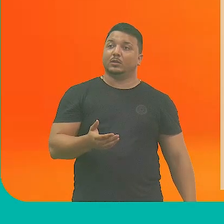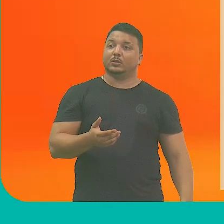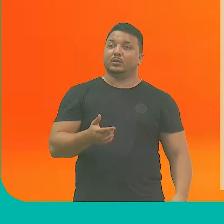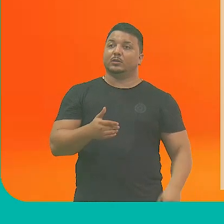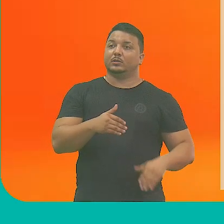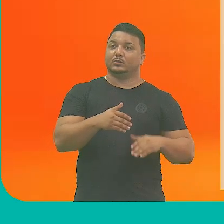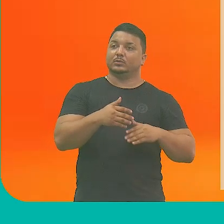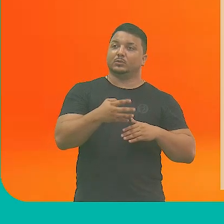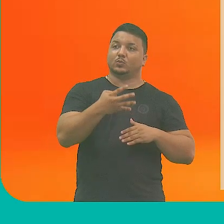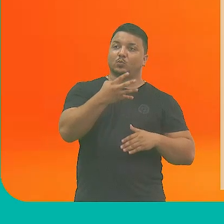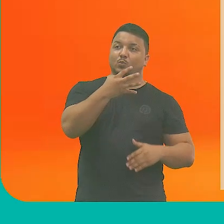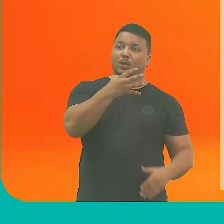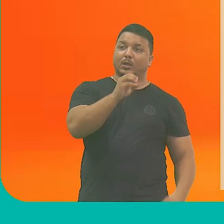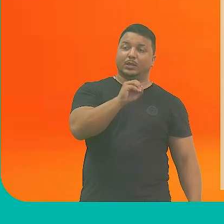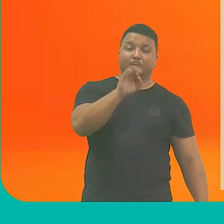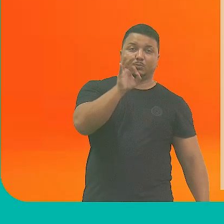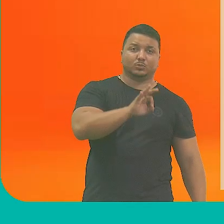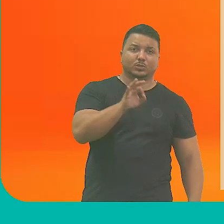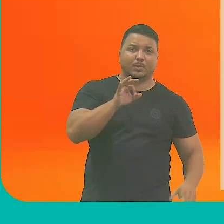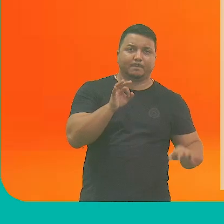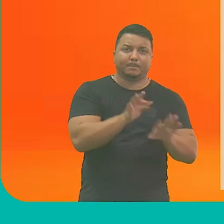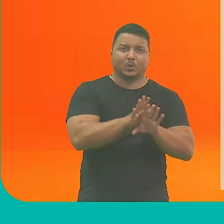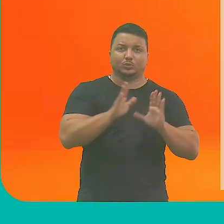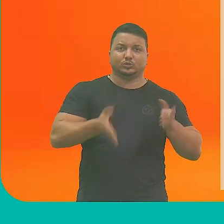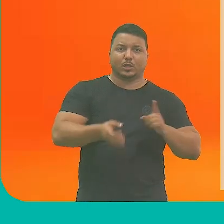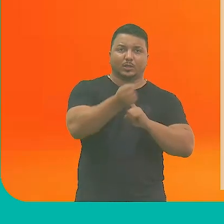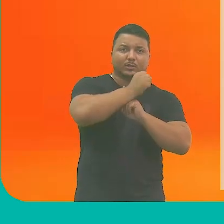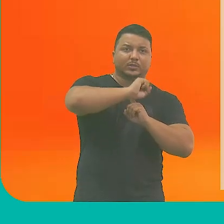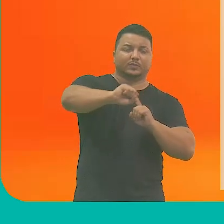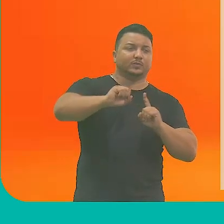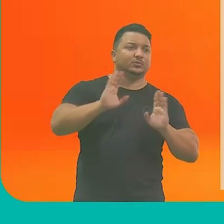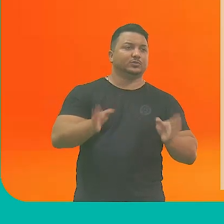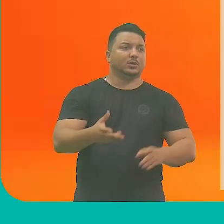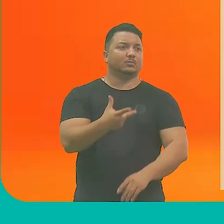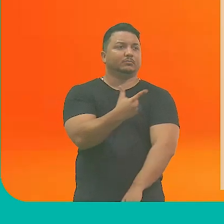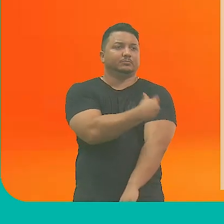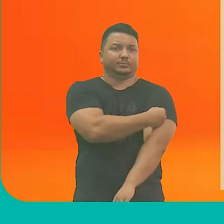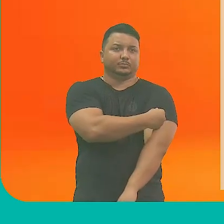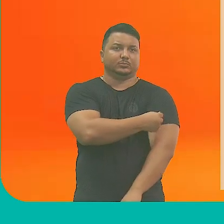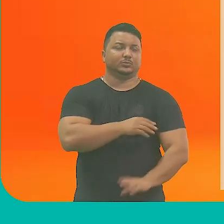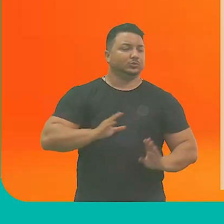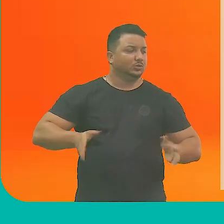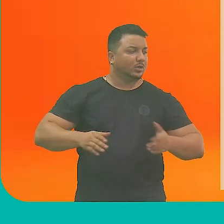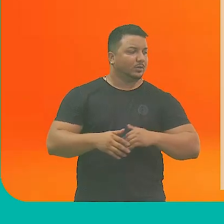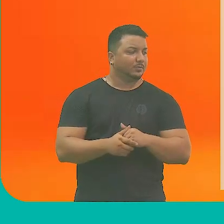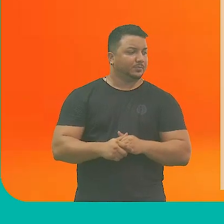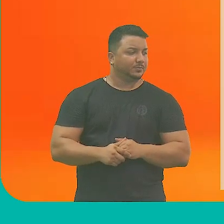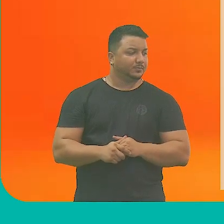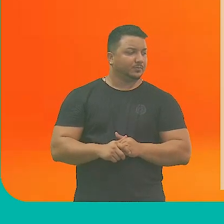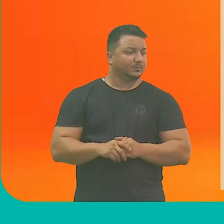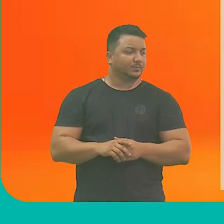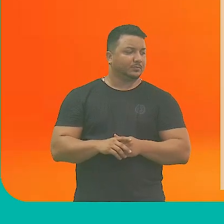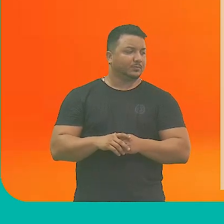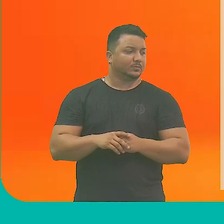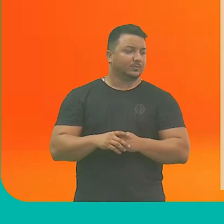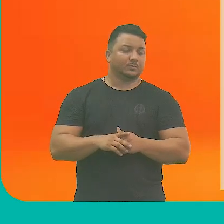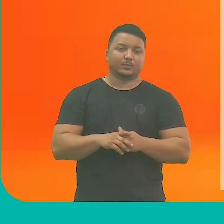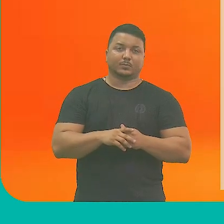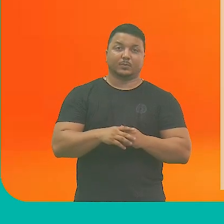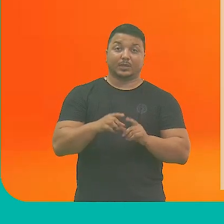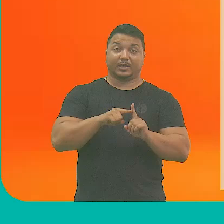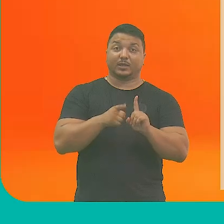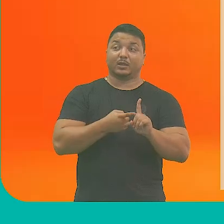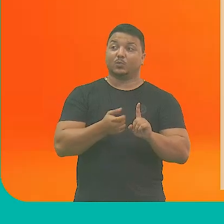de 40% está imunizado. Ó. As gestantes, ó,